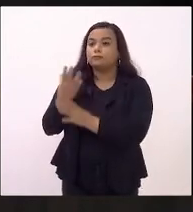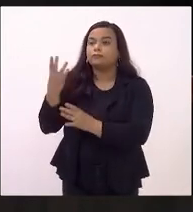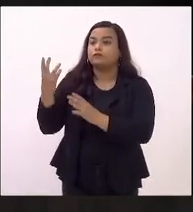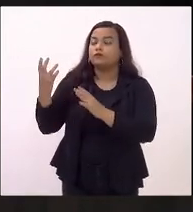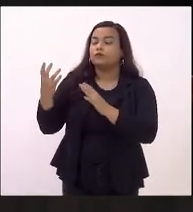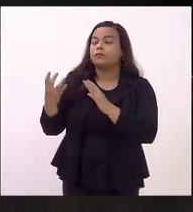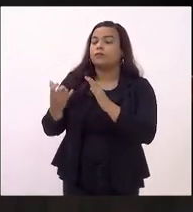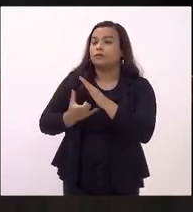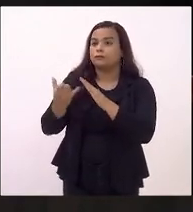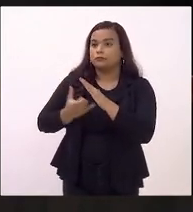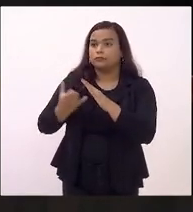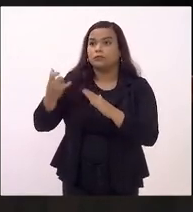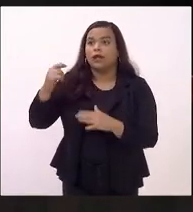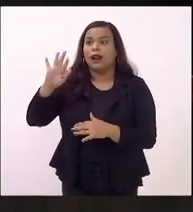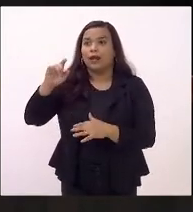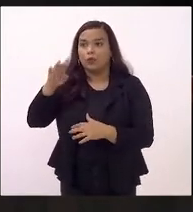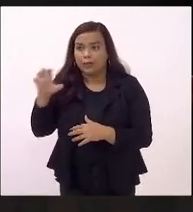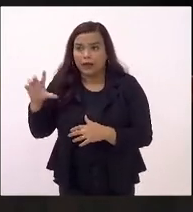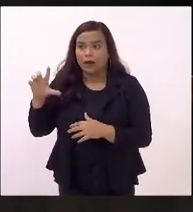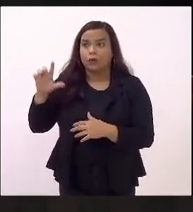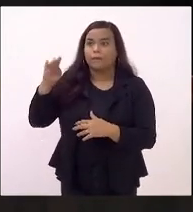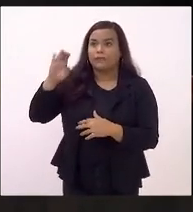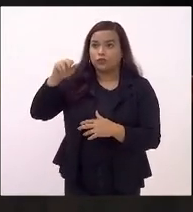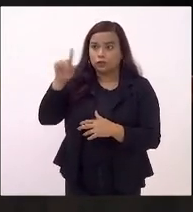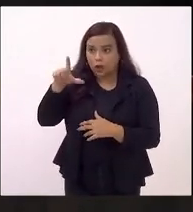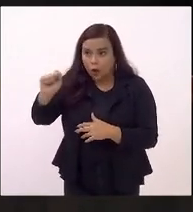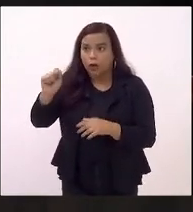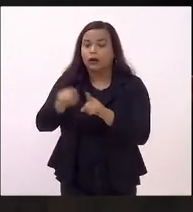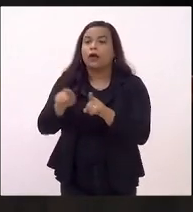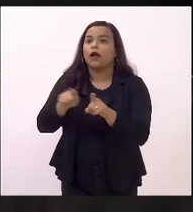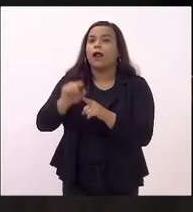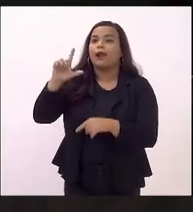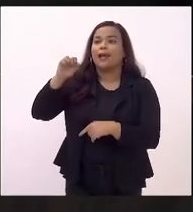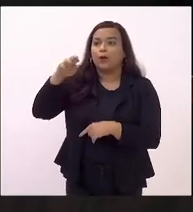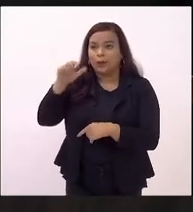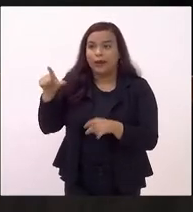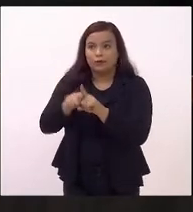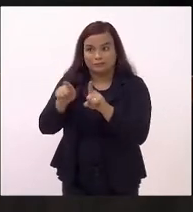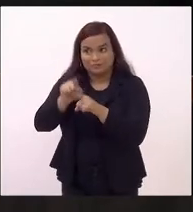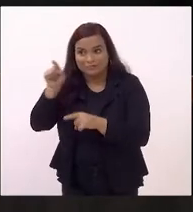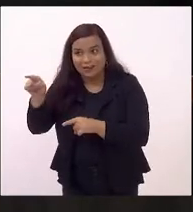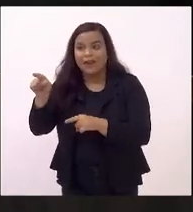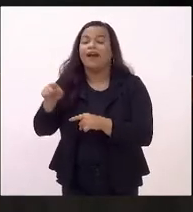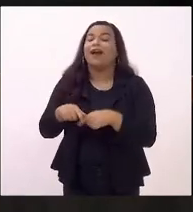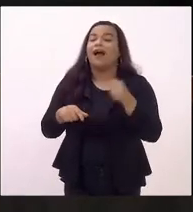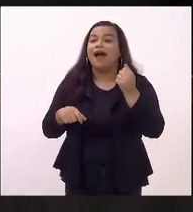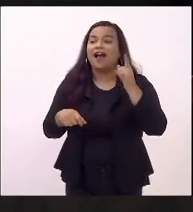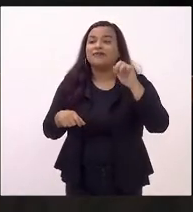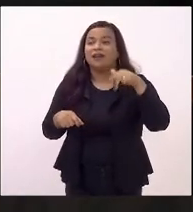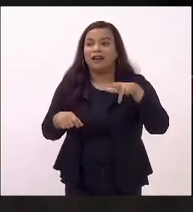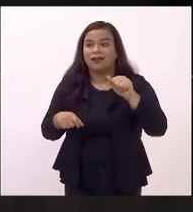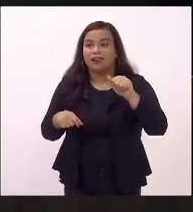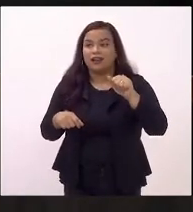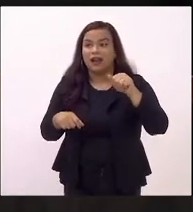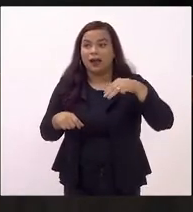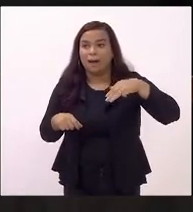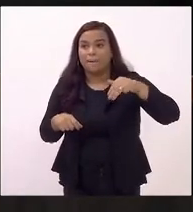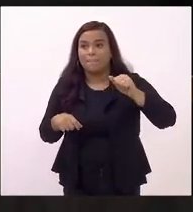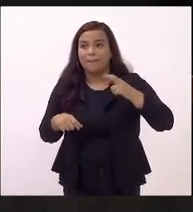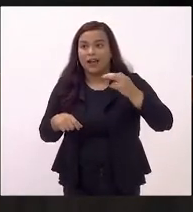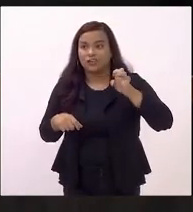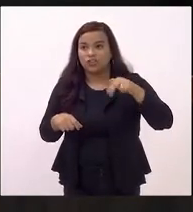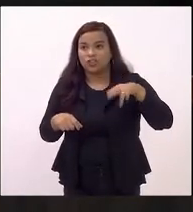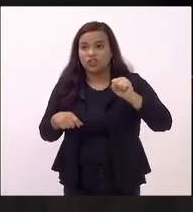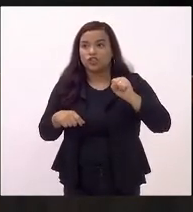Leonardo Lupe, diretor da Fundação Leonel Brizola, Adriana Martins, coordenadora de Nova Iguaçu, do